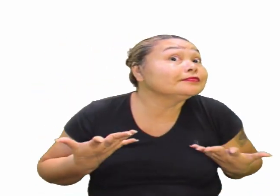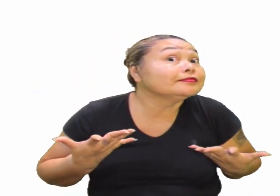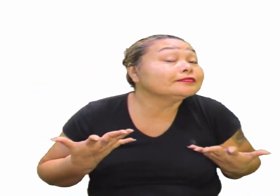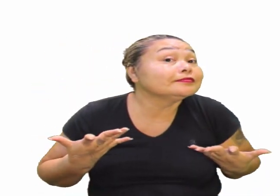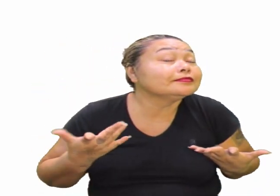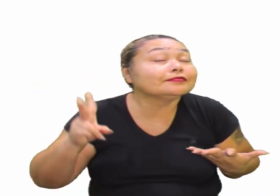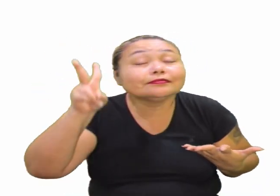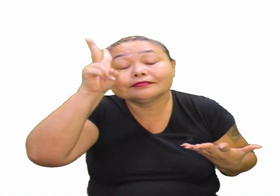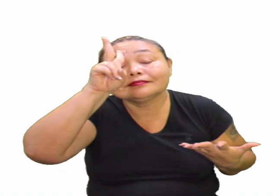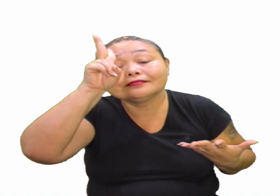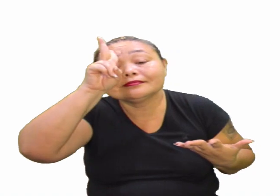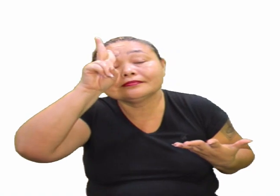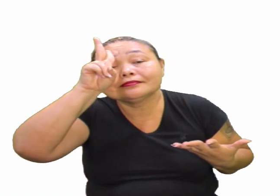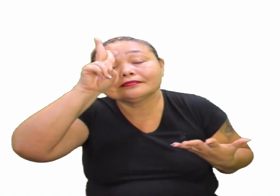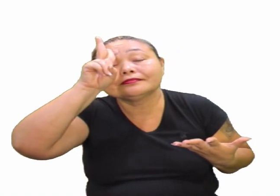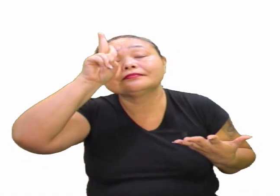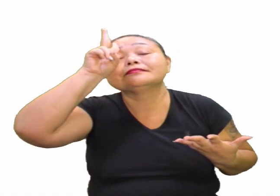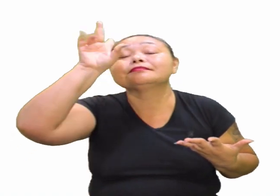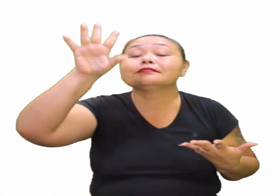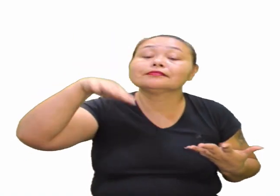que lembrar.